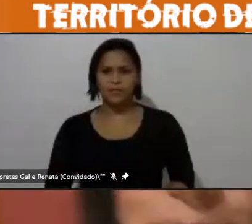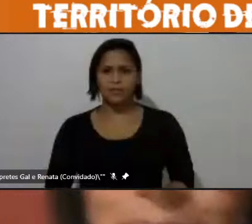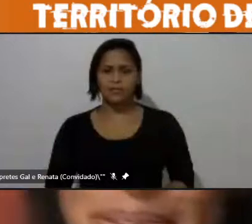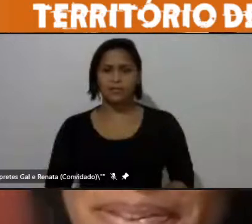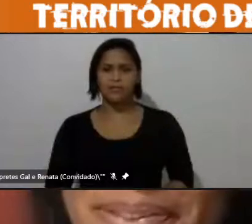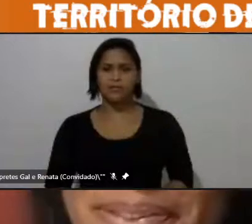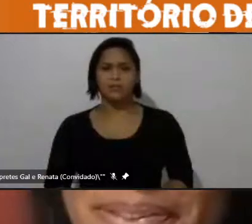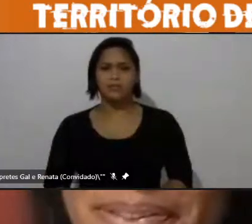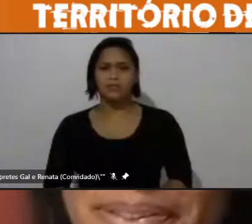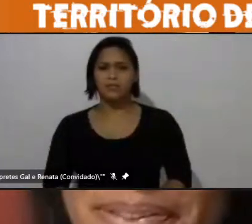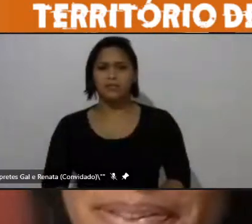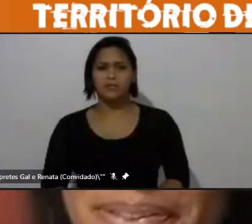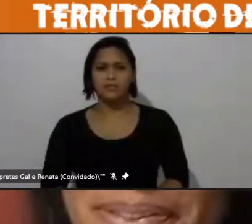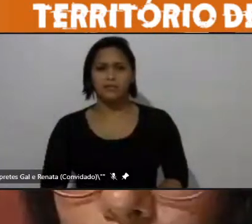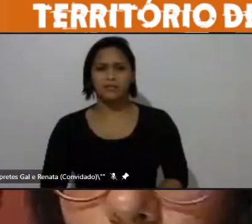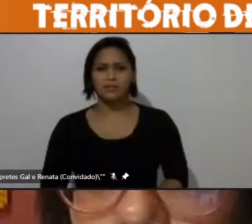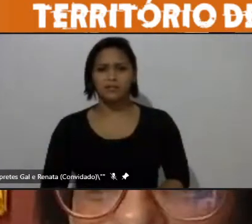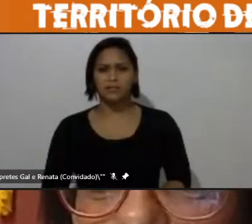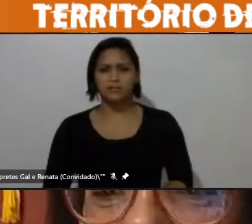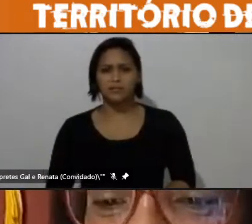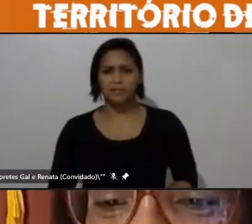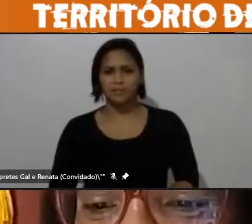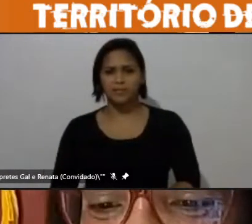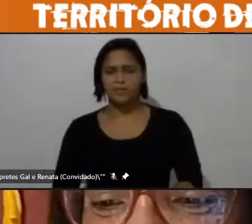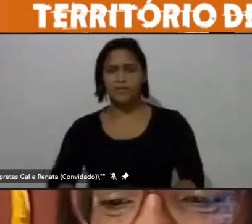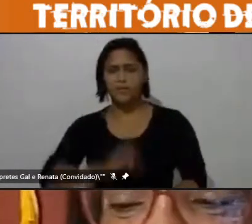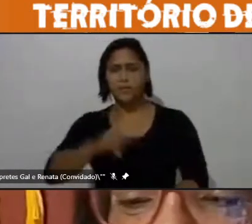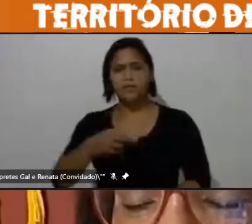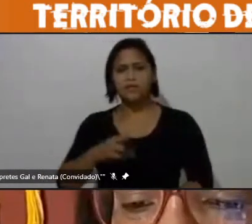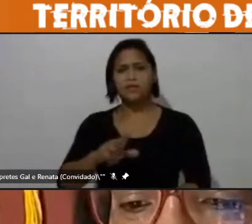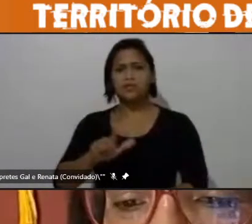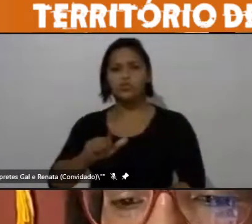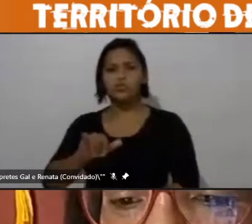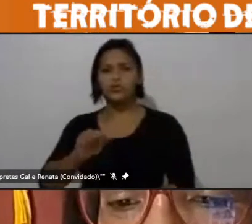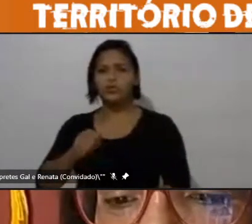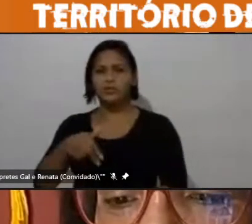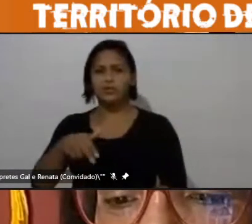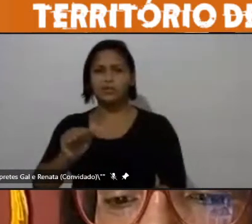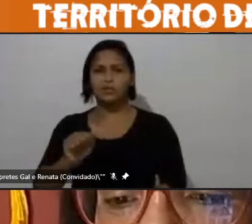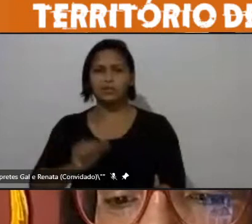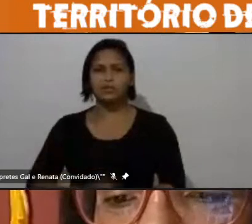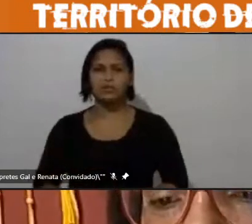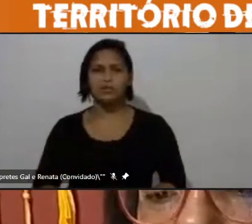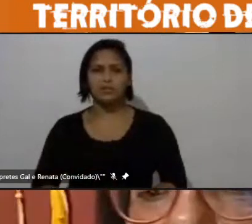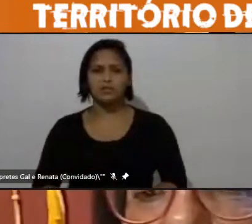Bacana, Douglas. Obrigado. Juliano?